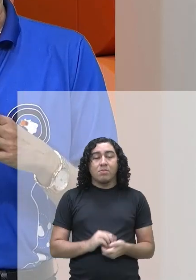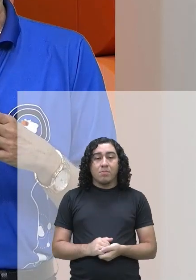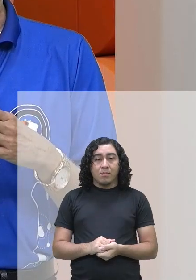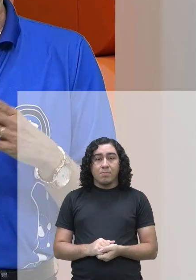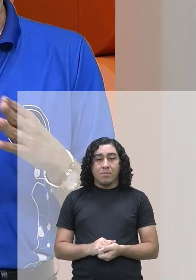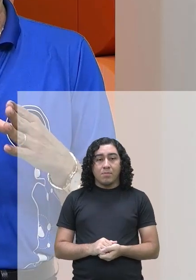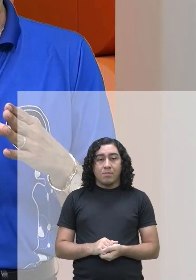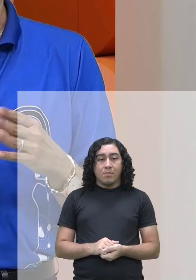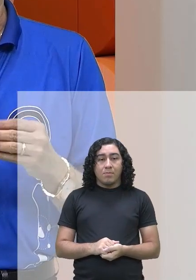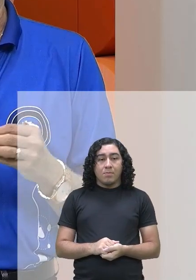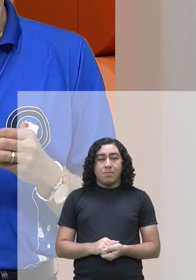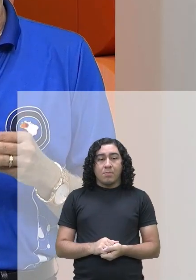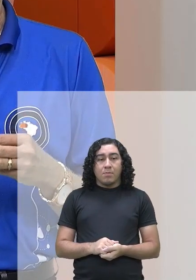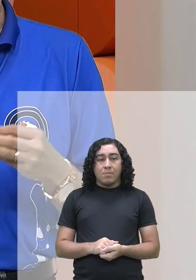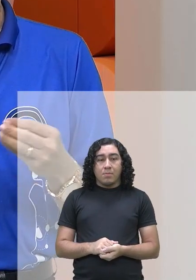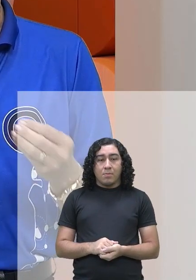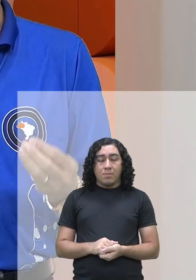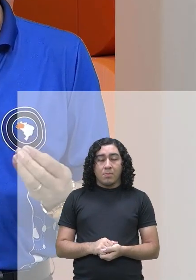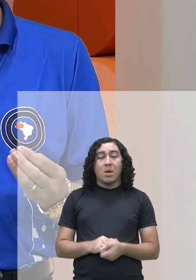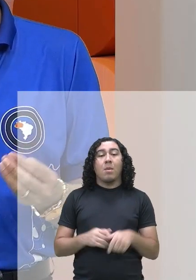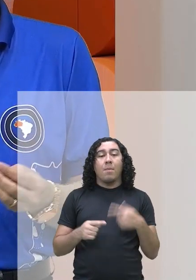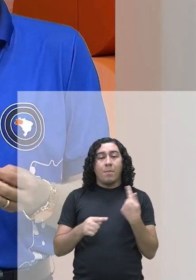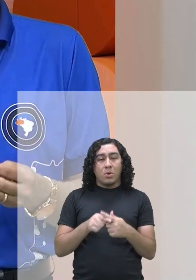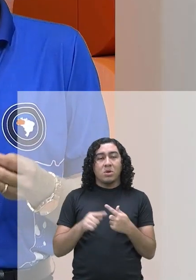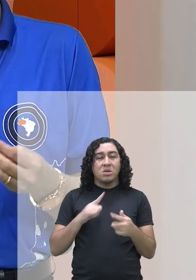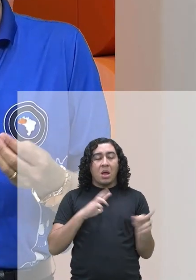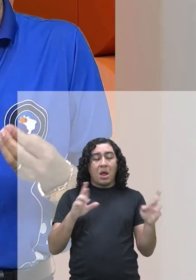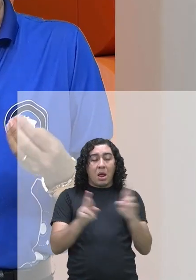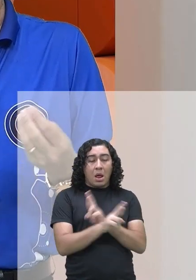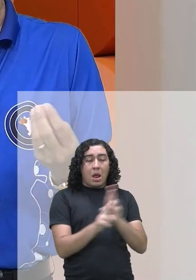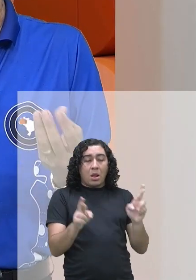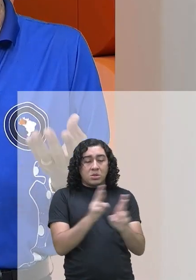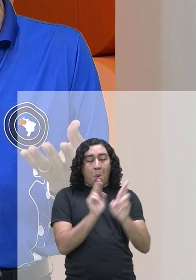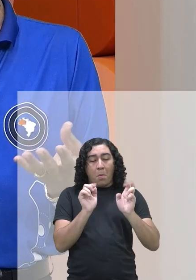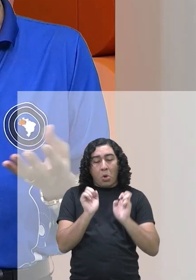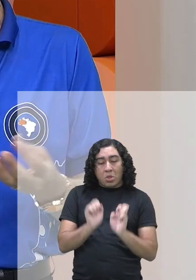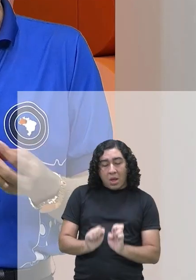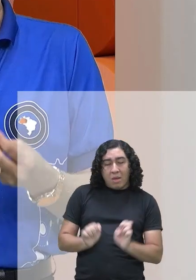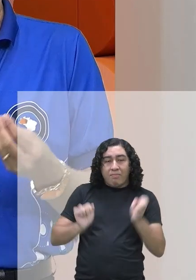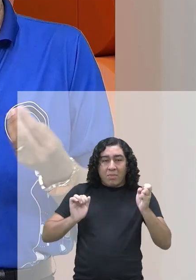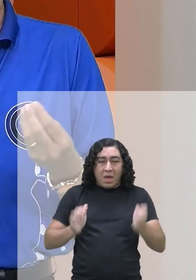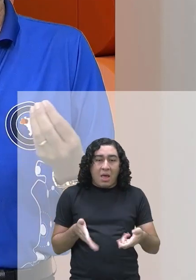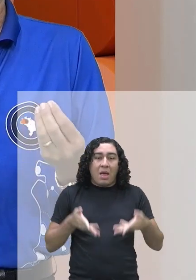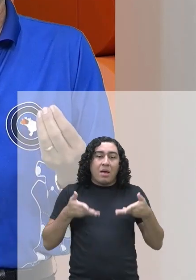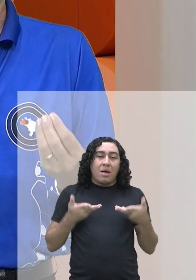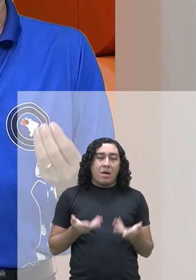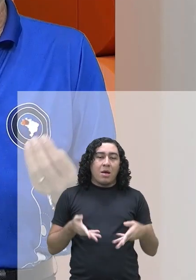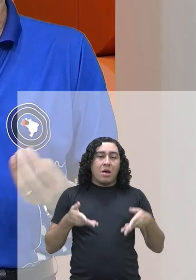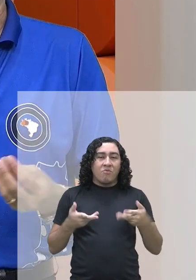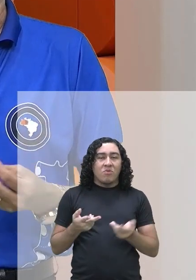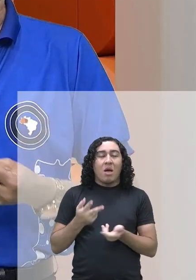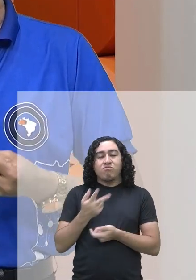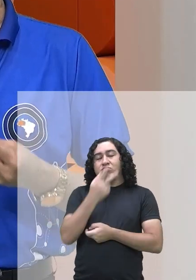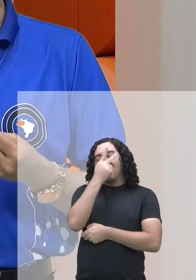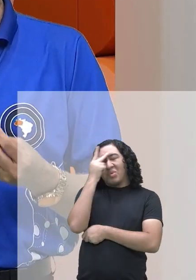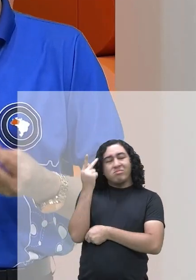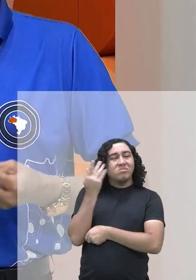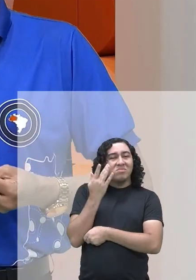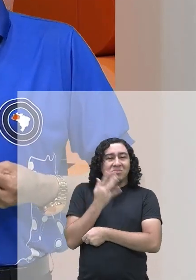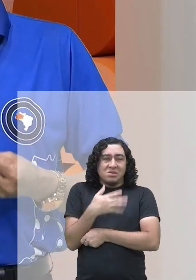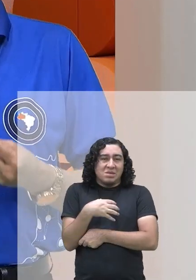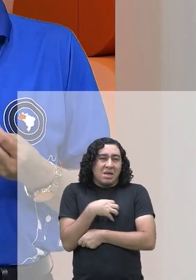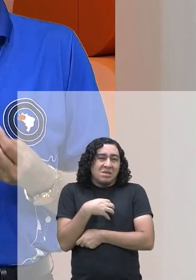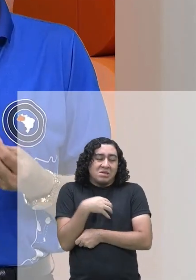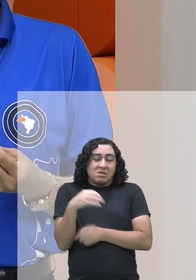havendo esta relação com o poder simbólico, que é este poder suave, quase invisível, que o